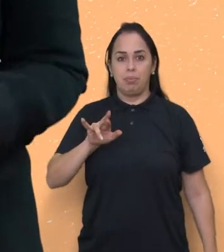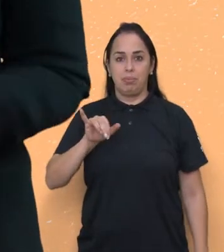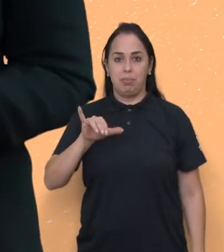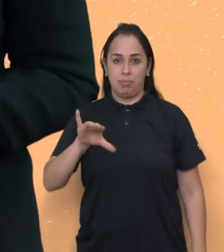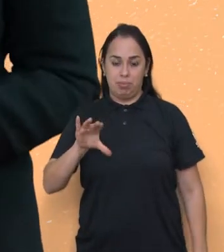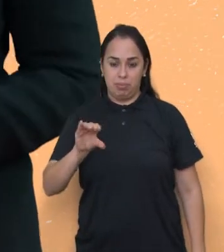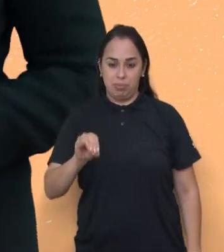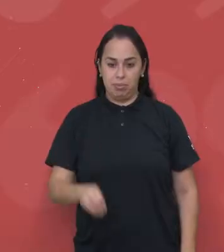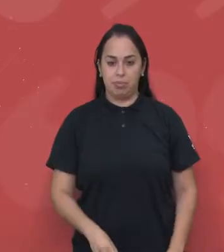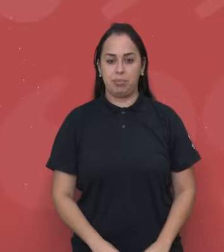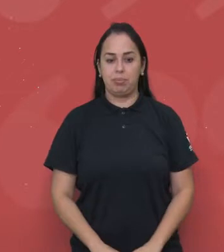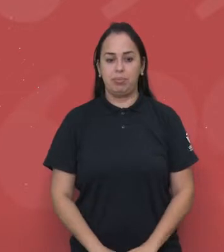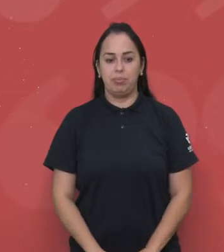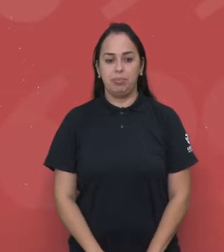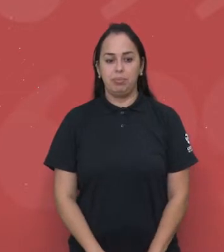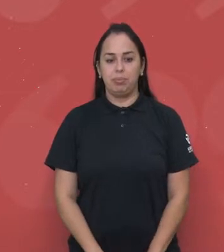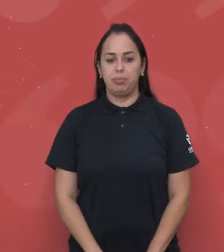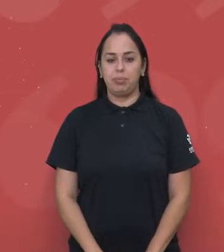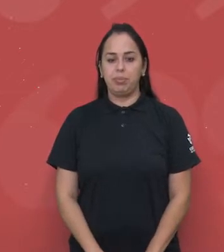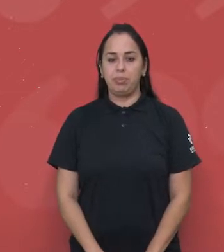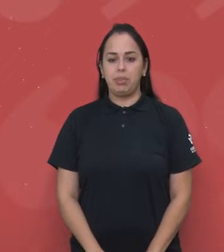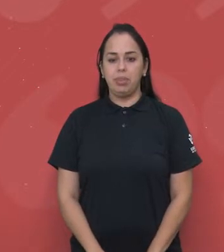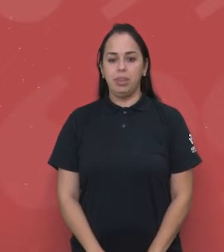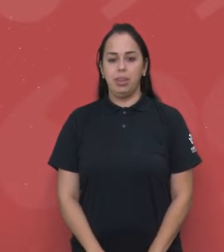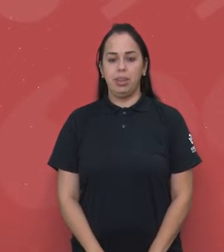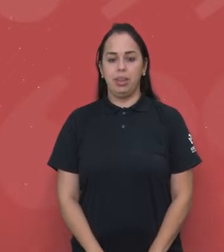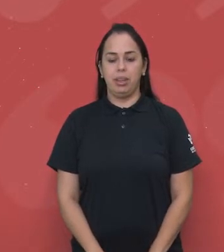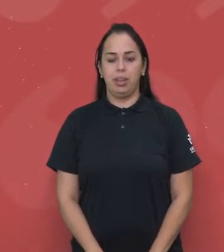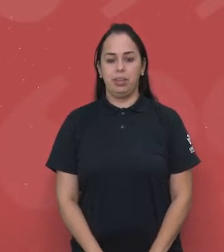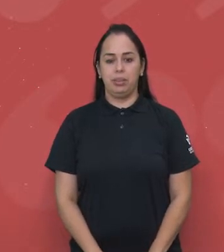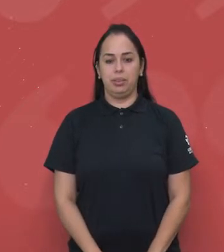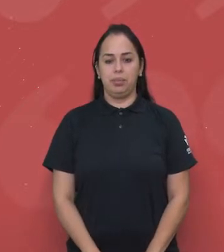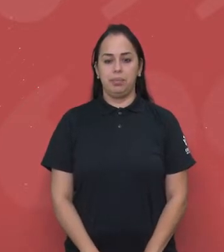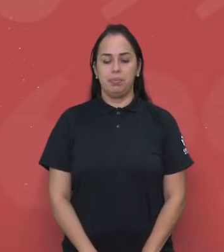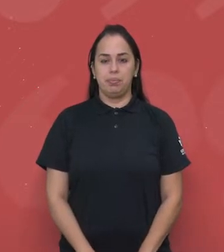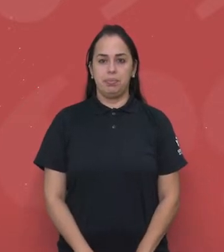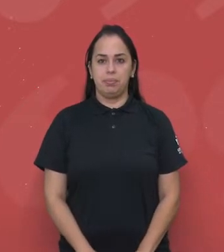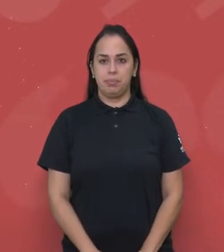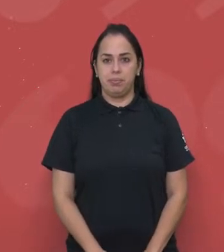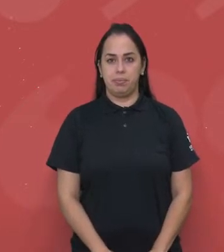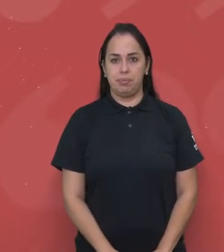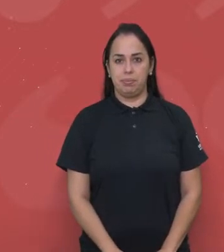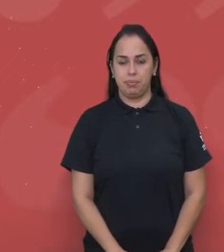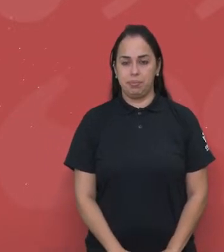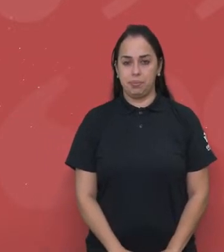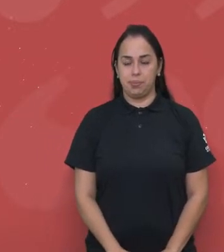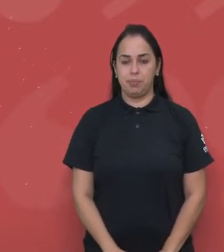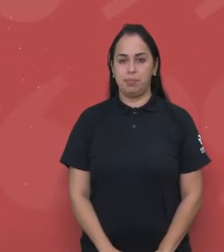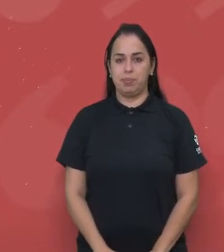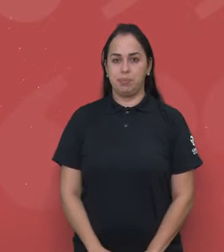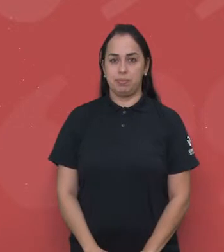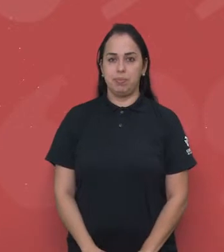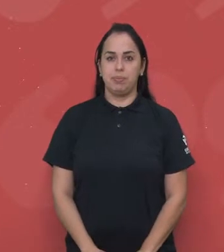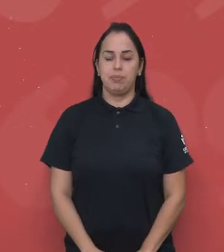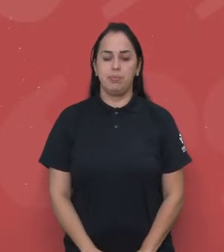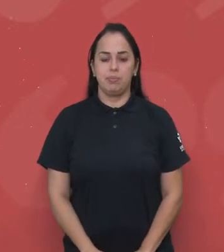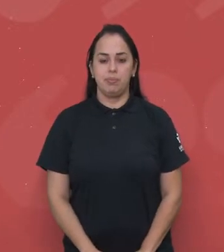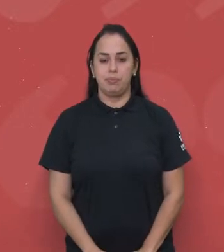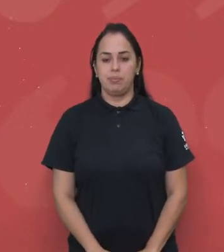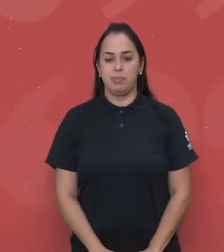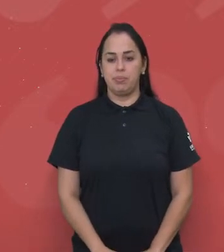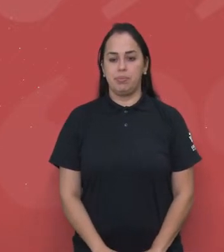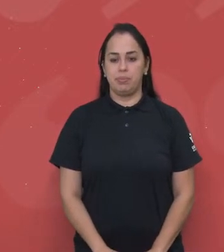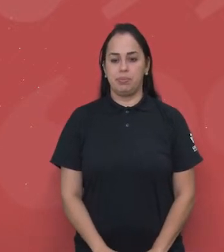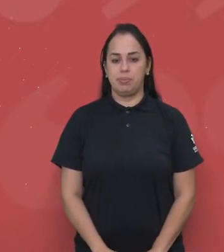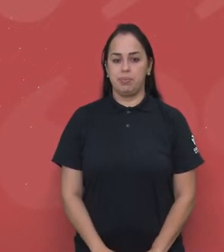Maurício ogawa Quais são as novas profissões geradas a partir da indústria 4.0